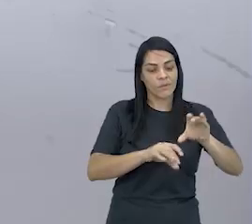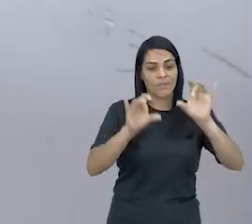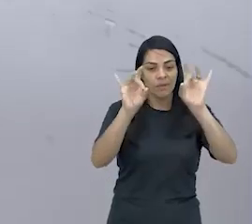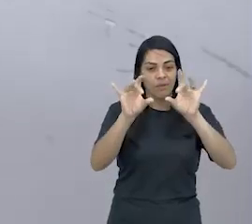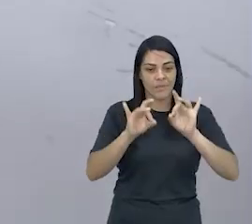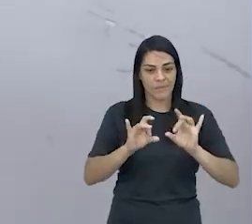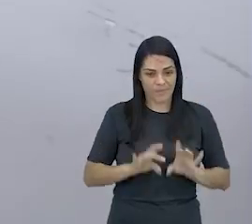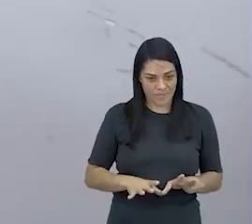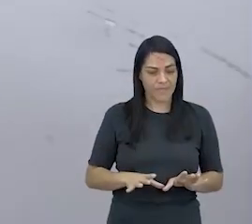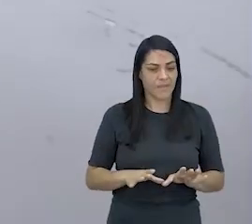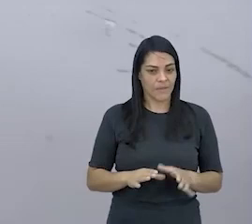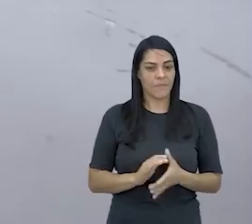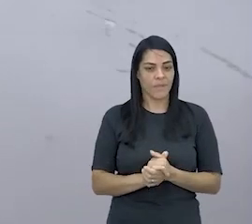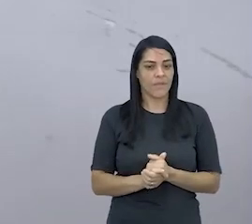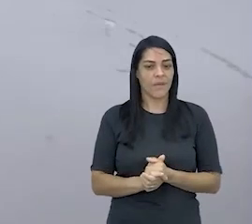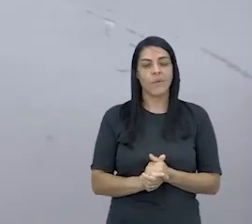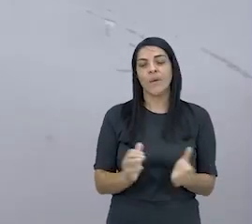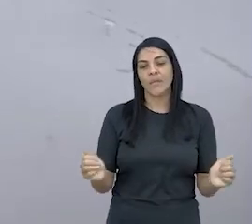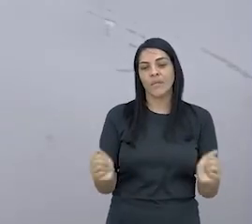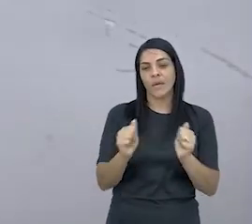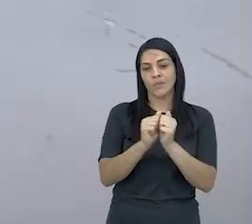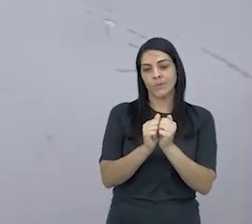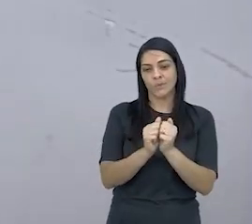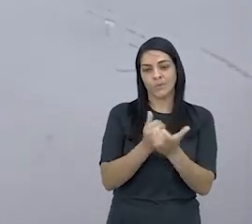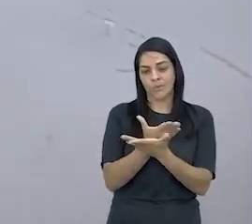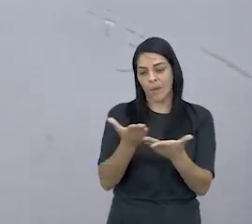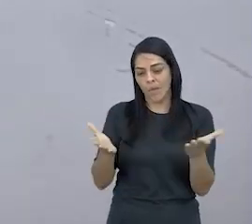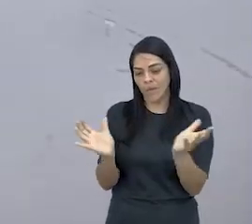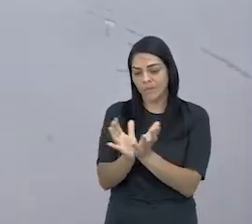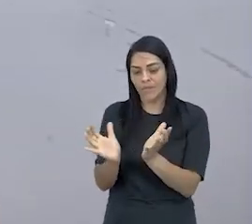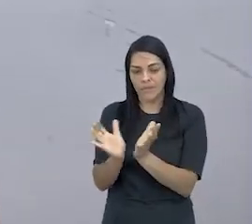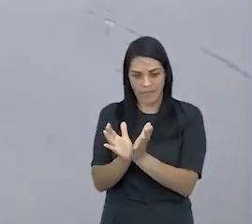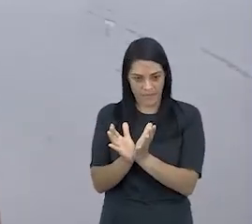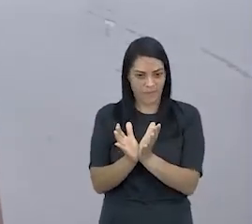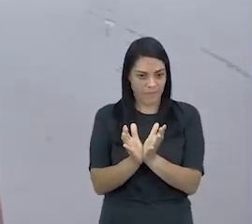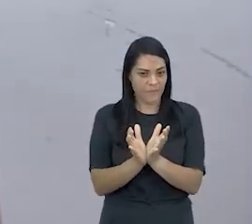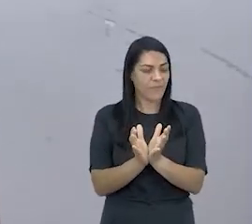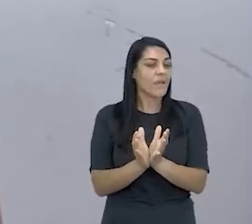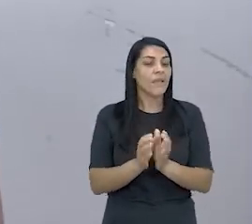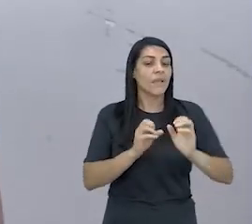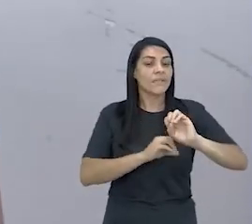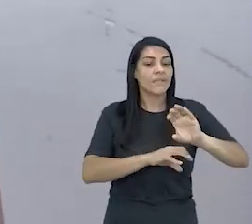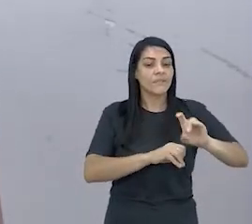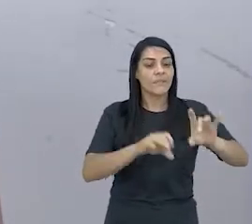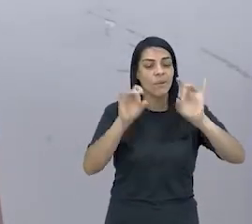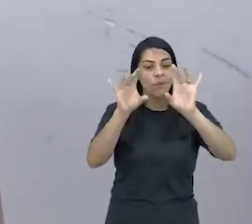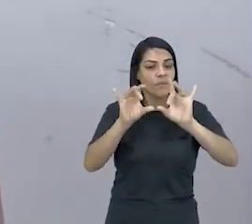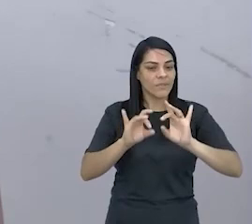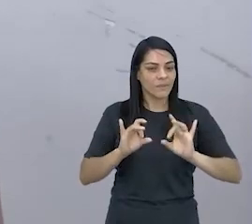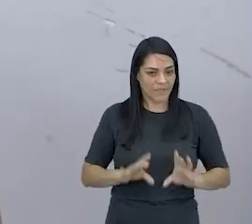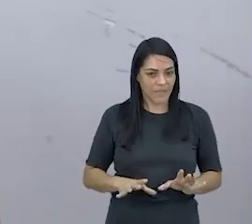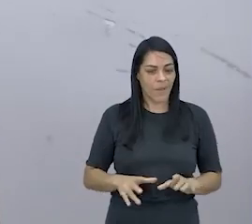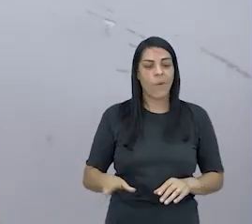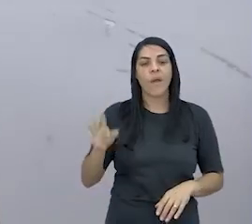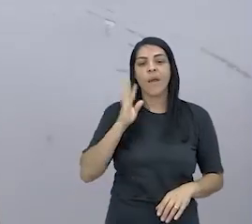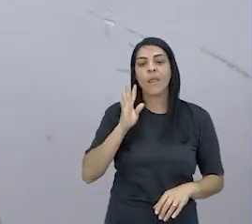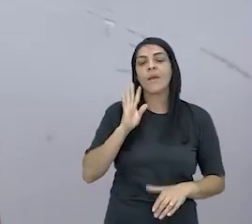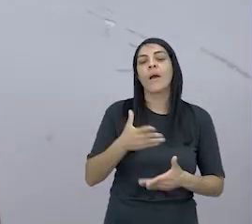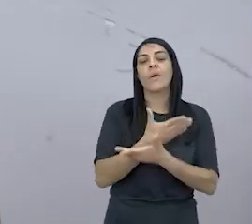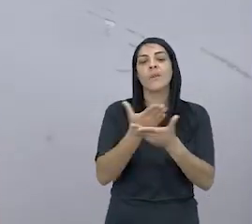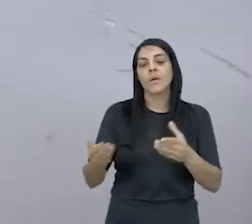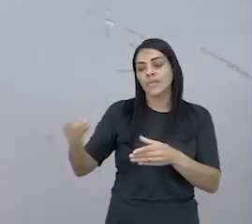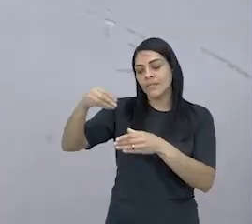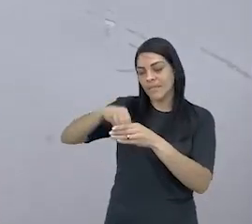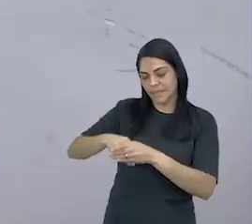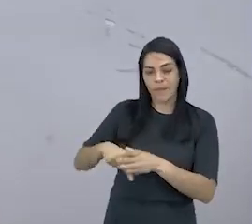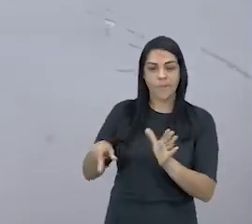faz parte, né, da nossa equipe de educação especial. E é bem bacana da gente trazer isso para dentro, né, das